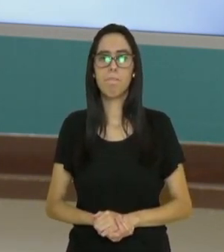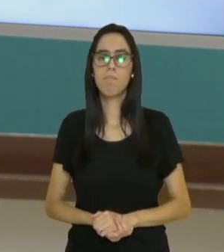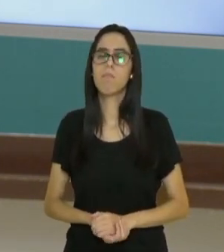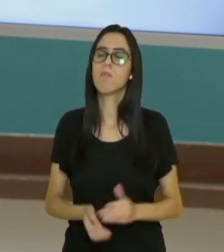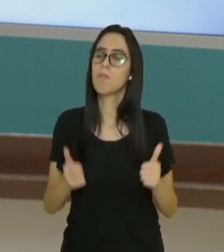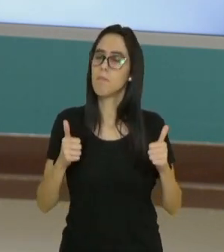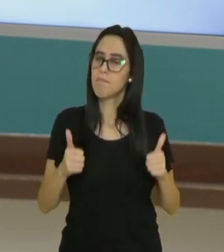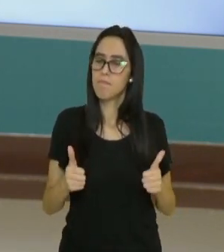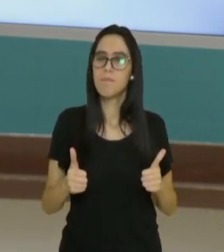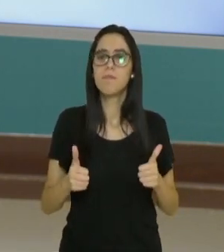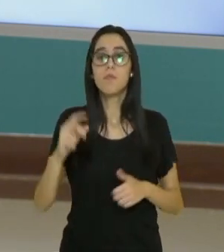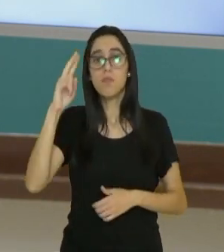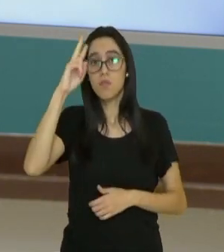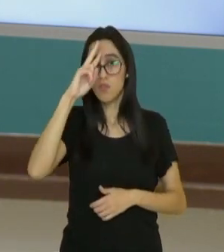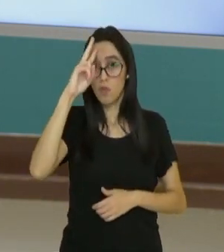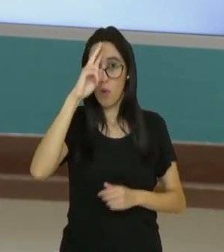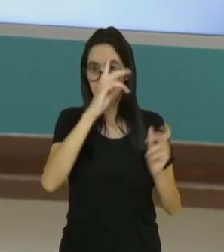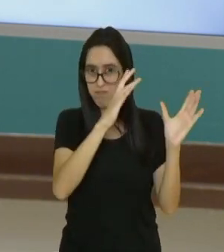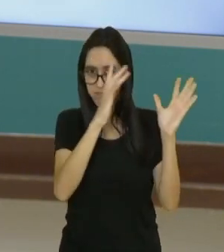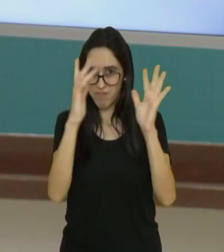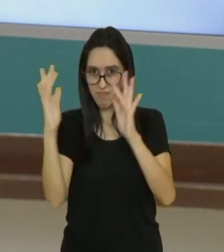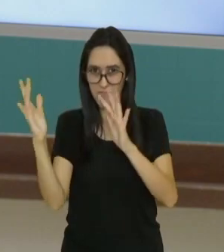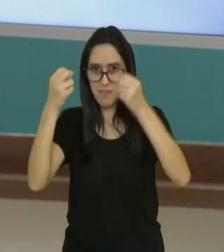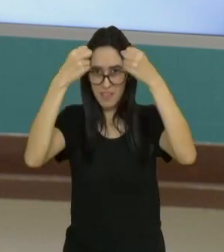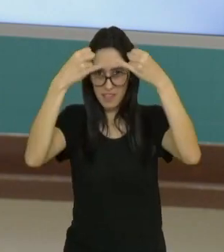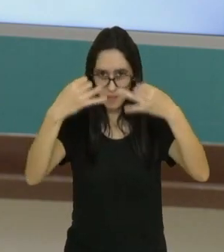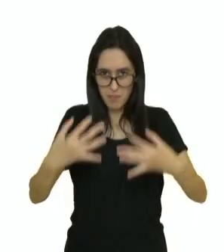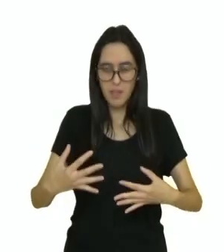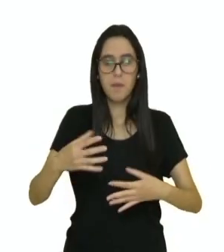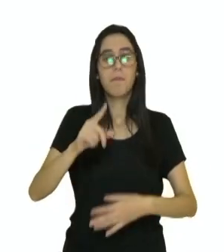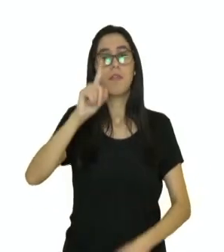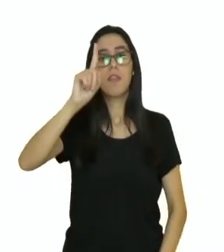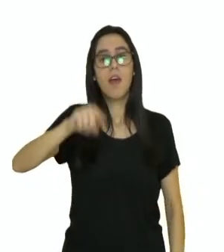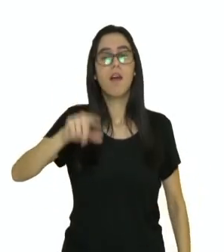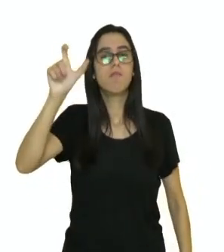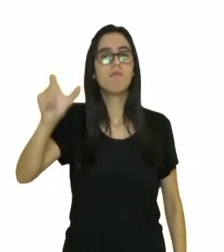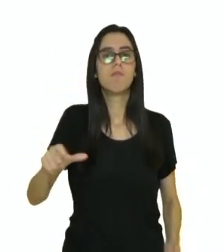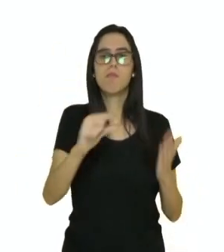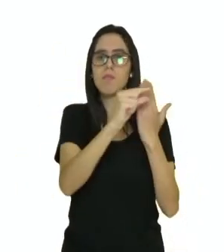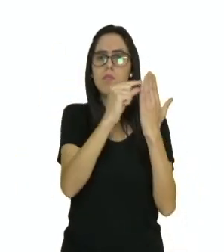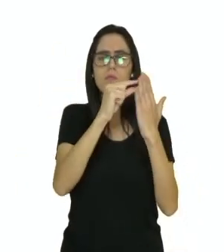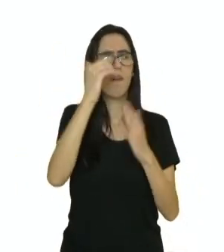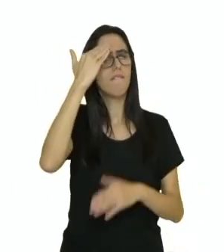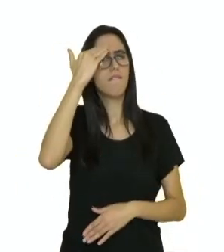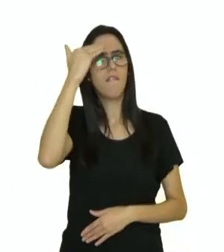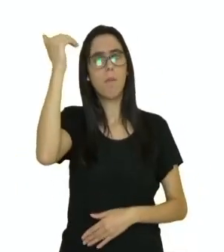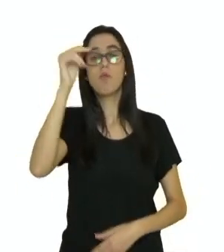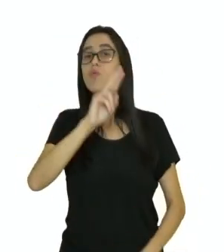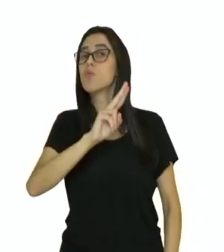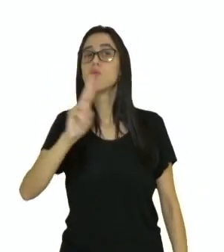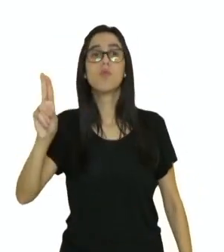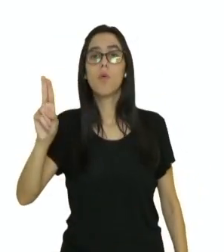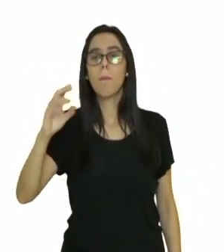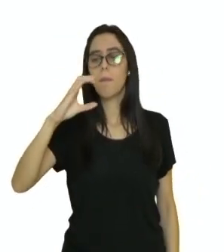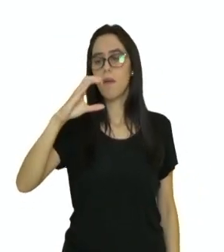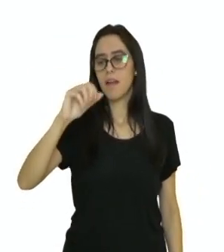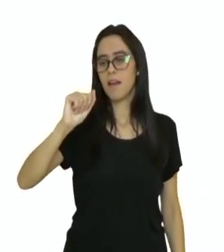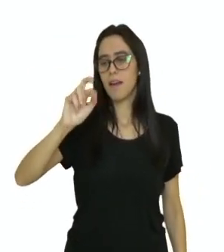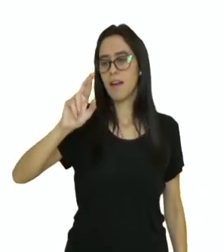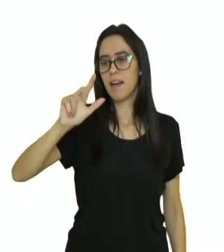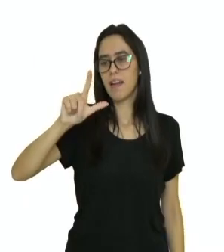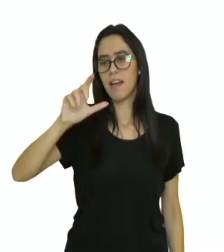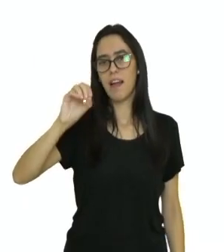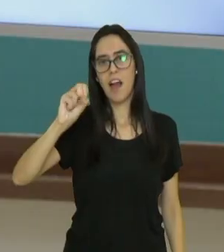Bom, esta história então que nós fizemos a leitura é de um dos maiores escritores do Brasil. Sabe quem é ele?